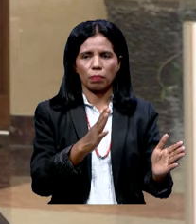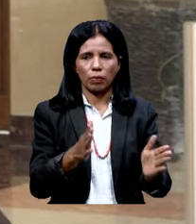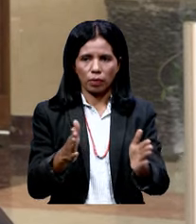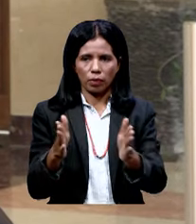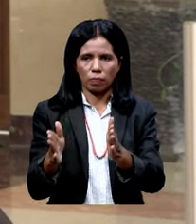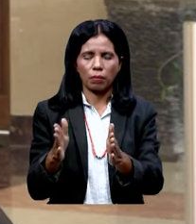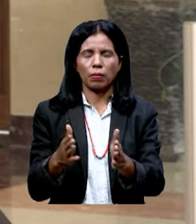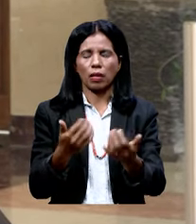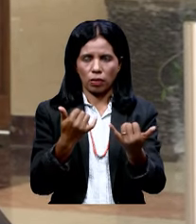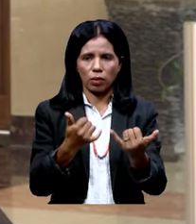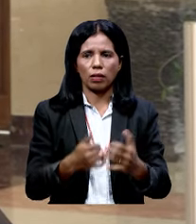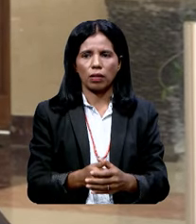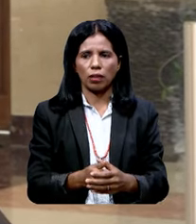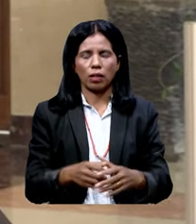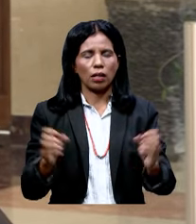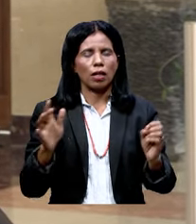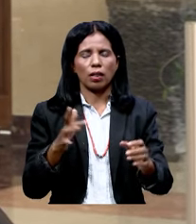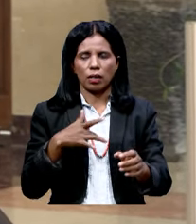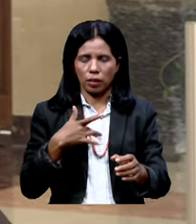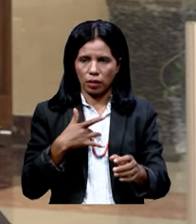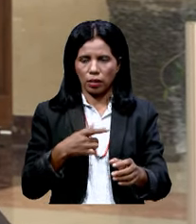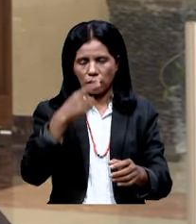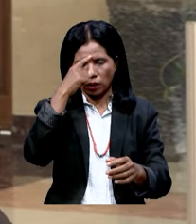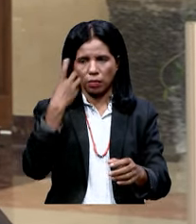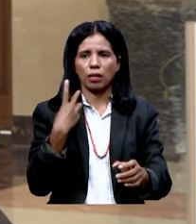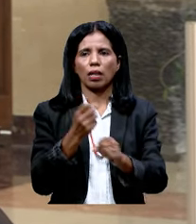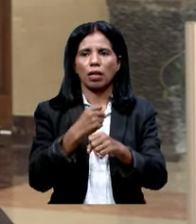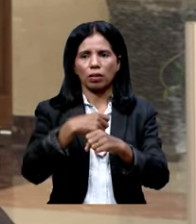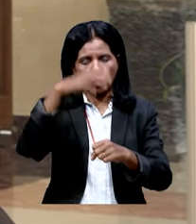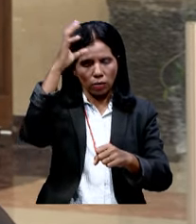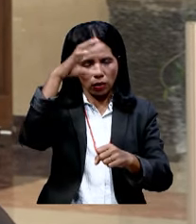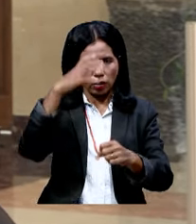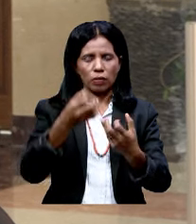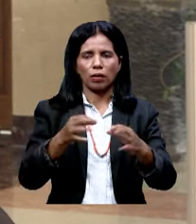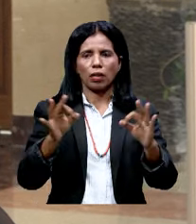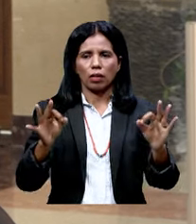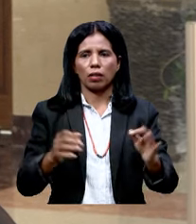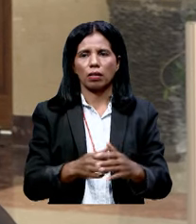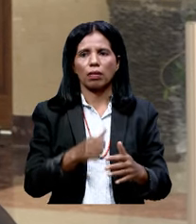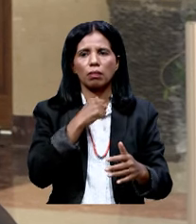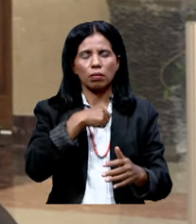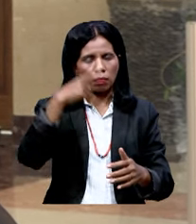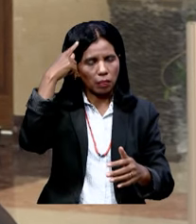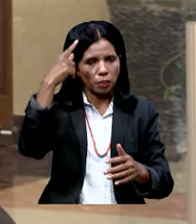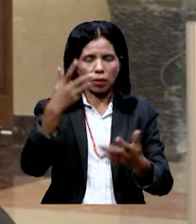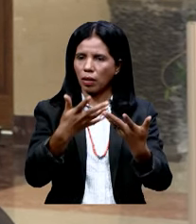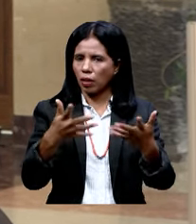Prepara de lau. La ansida também. E de halo dia, ura mais sobre o dia, papa mãe, bota ira